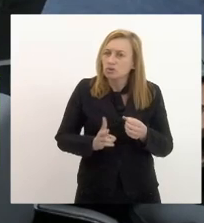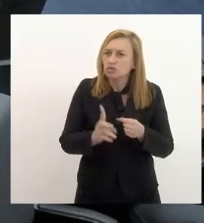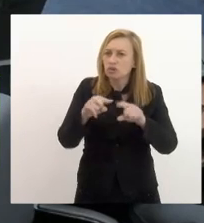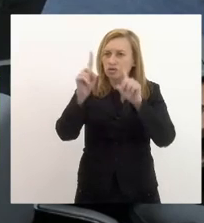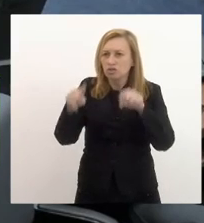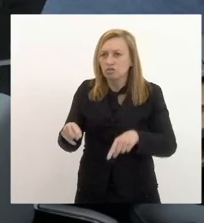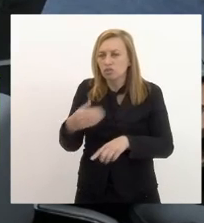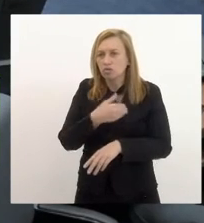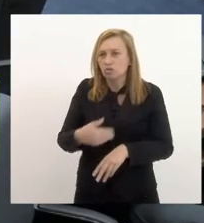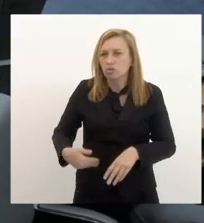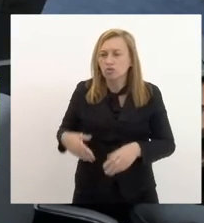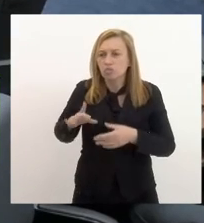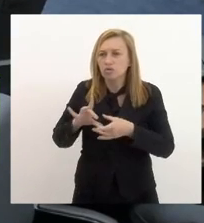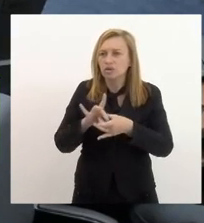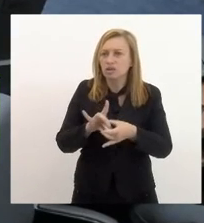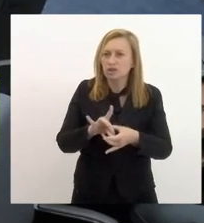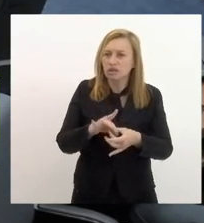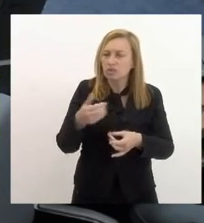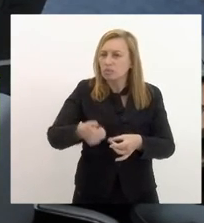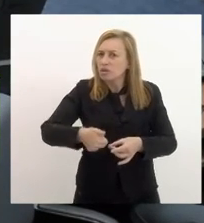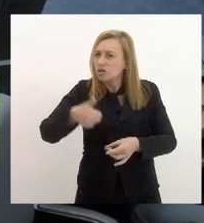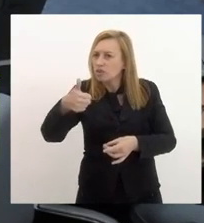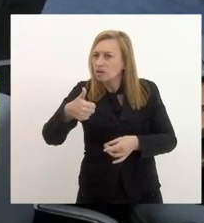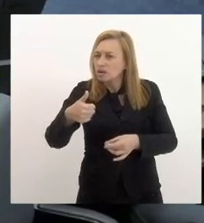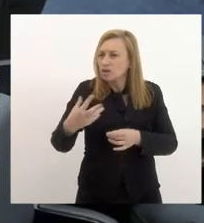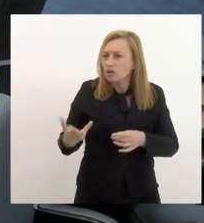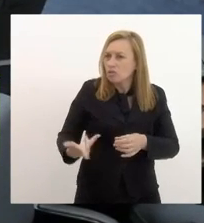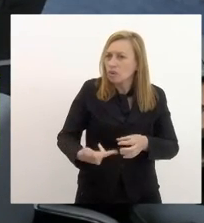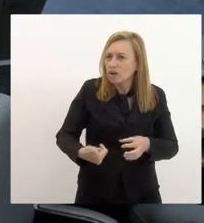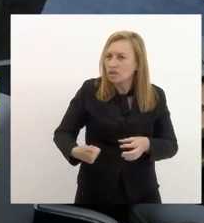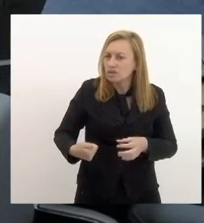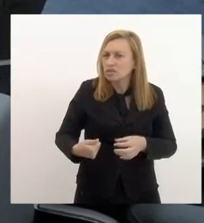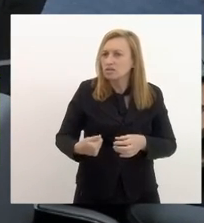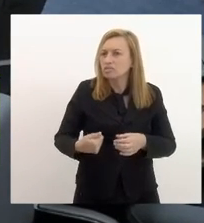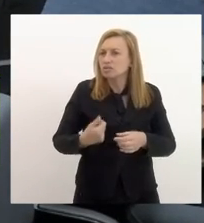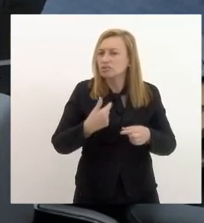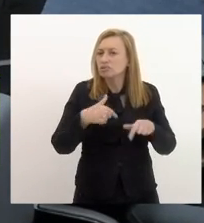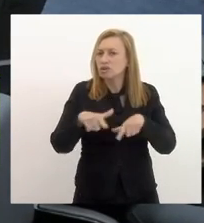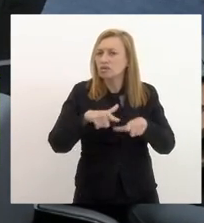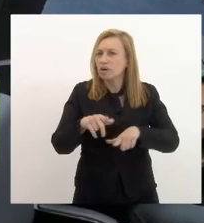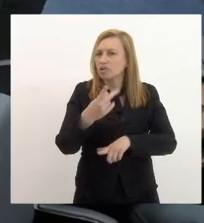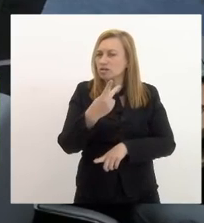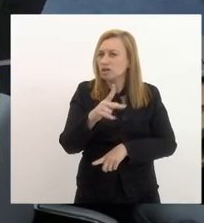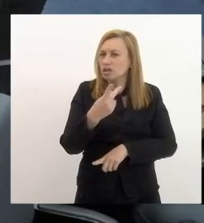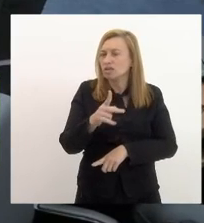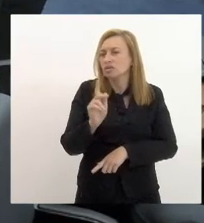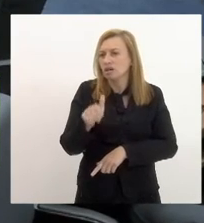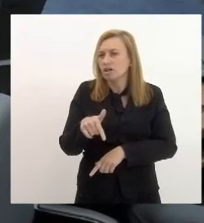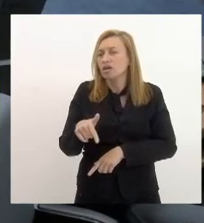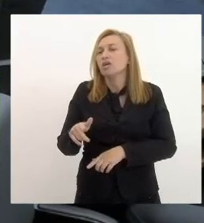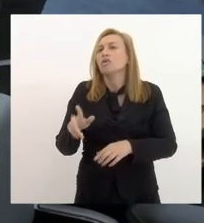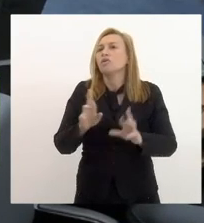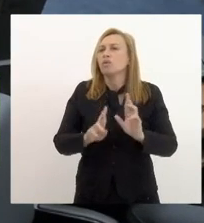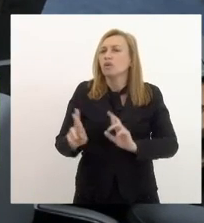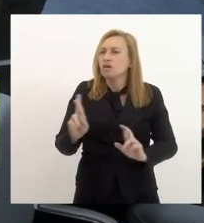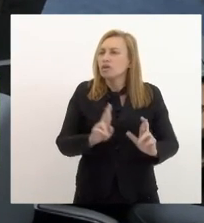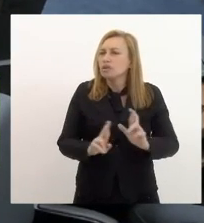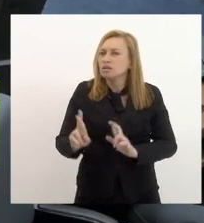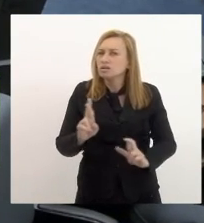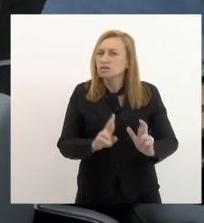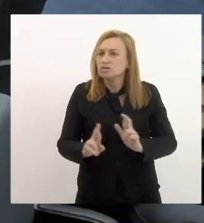público engajado melhorando a qualidade da prestação de serviço né Com relação